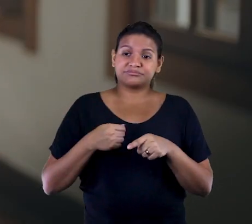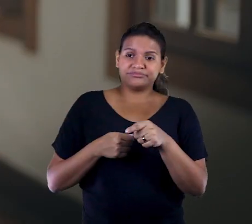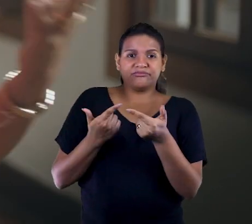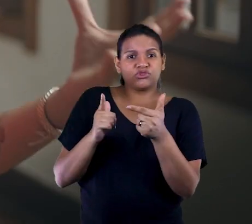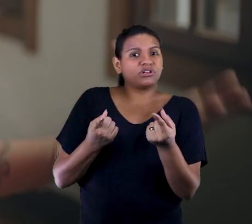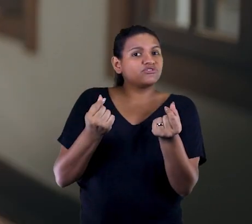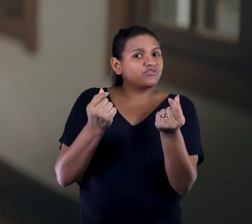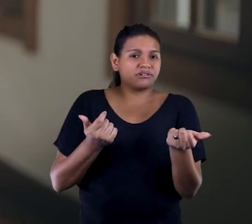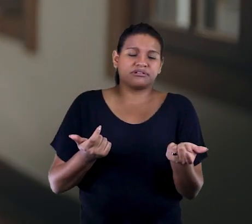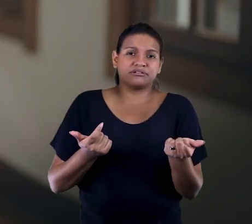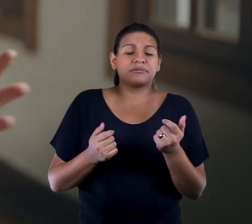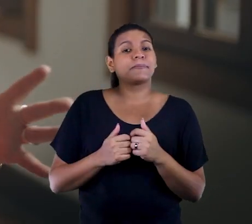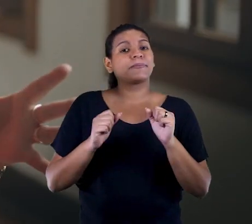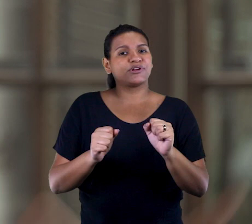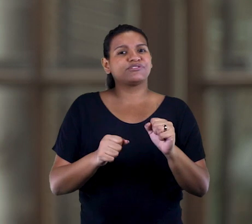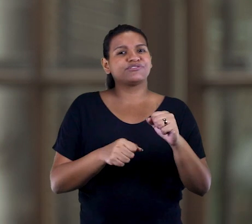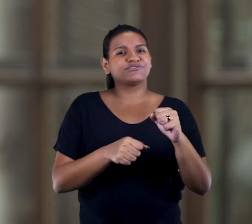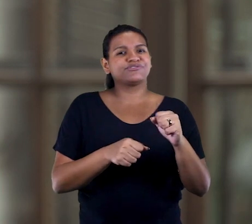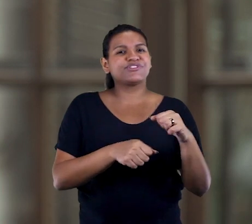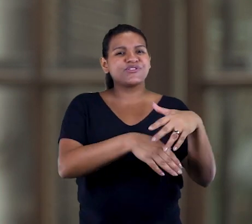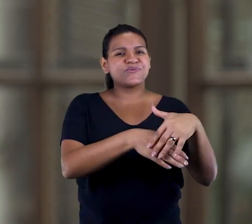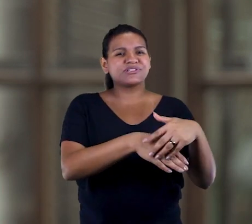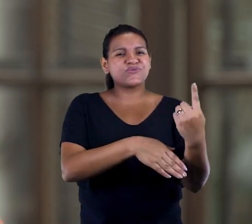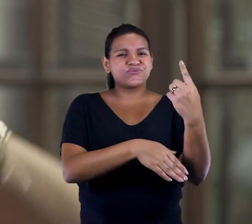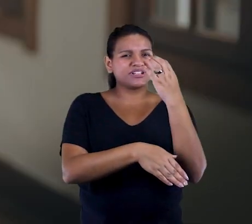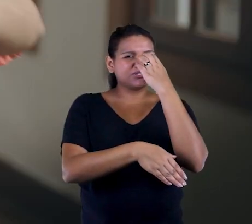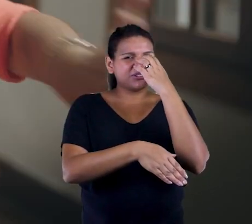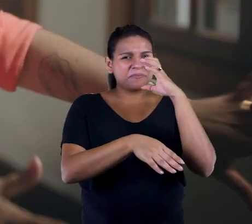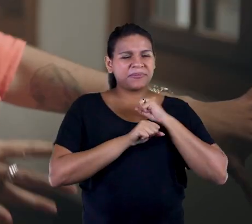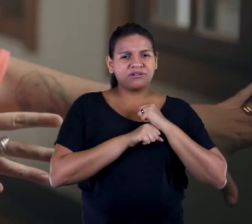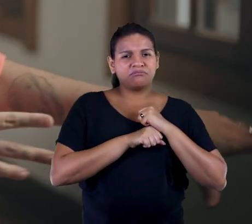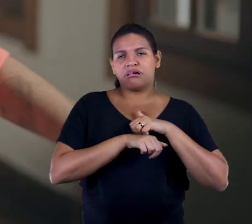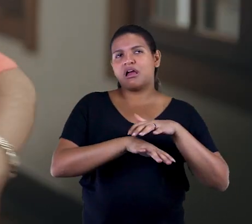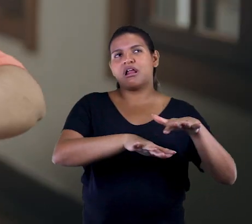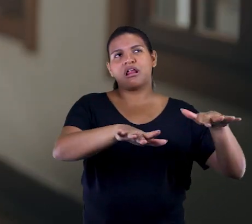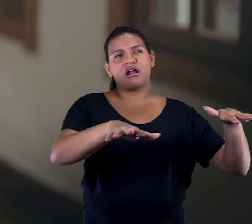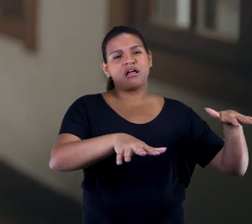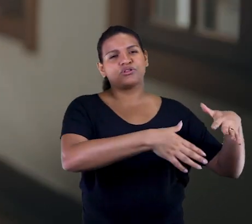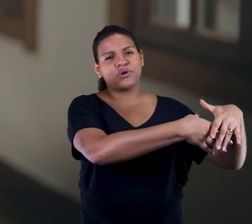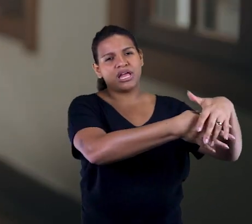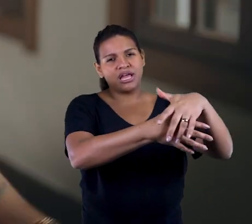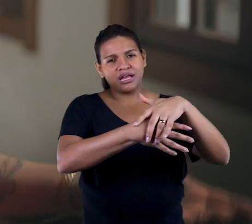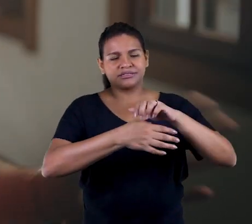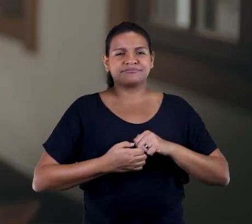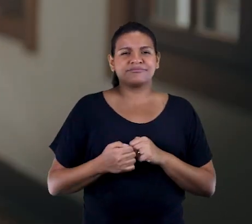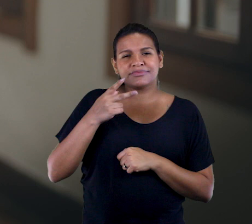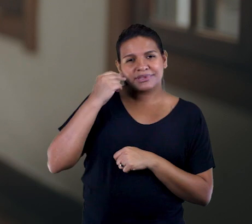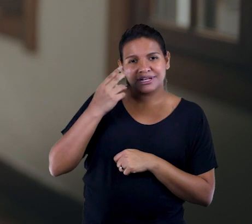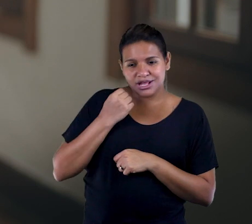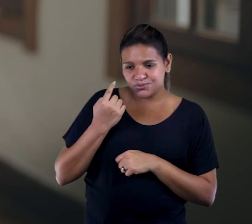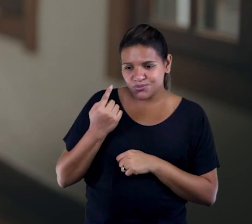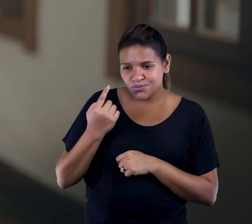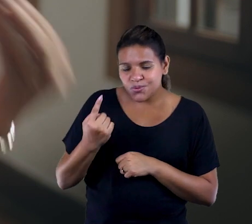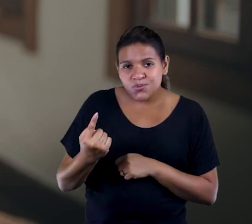ter muito espaço, nem muito dinheiro, um cachorro vai ficar doente, todos vão ficar doentes. Um gato vai ficar doente, todos vão